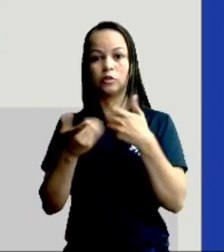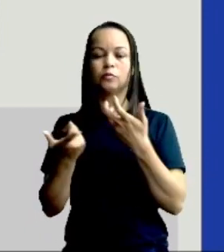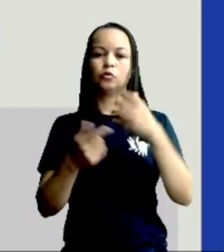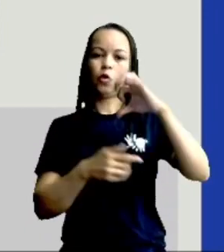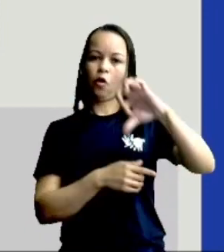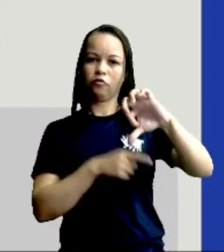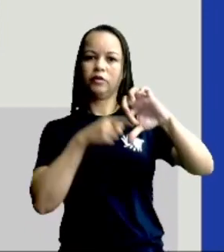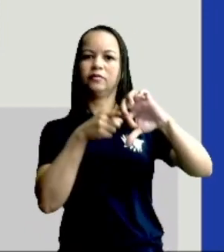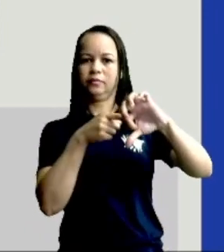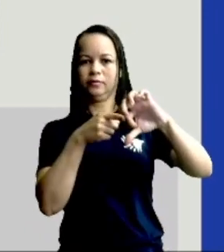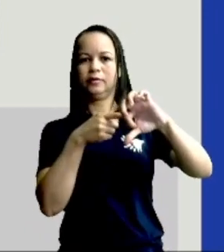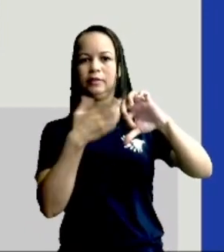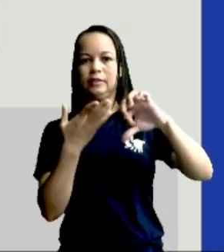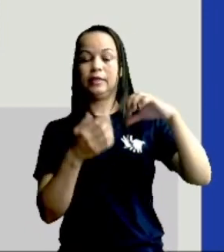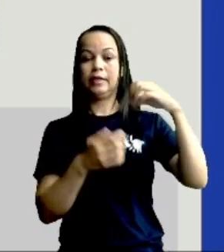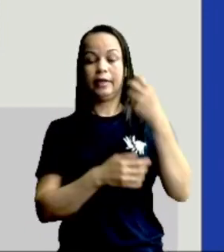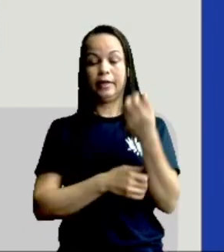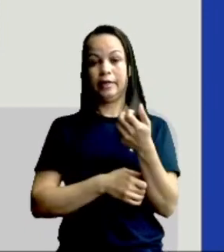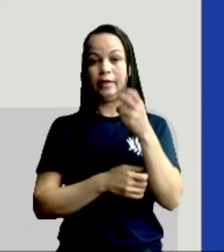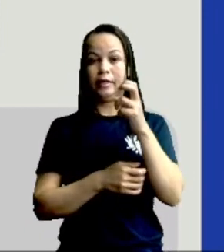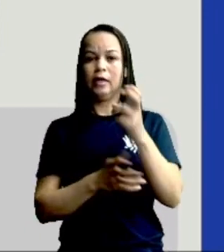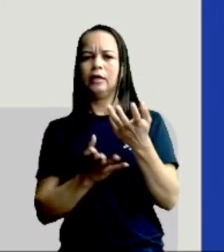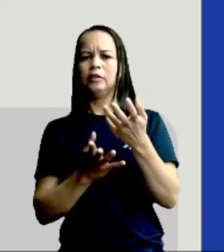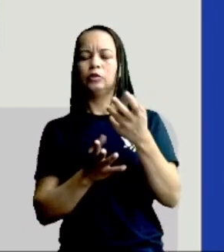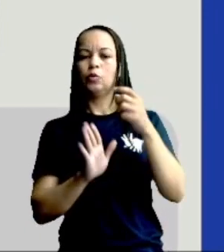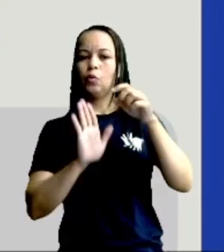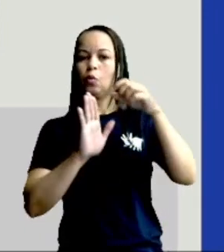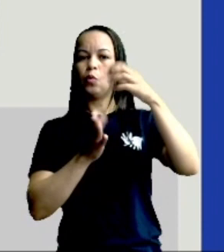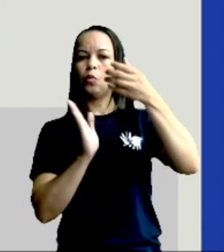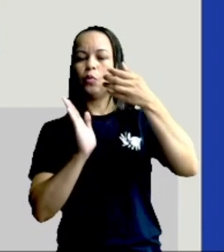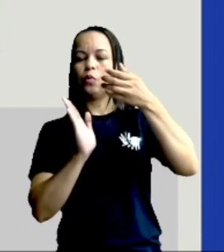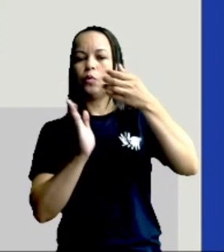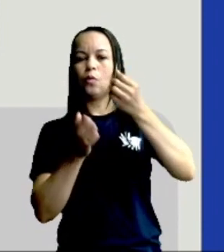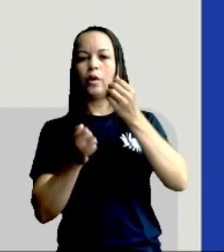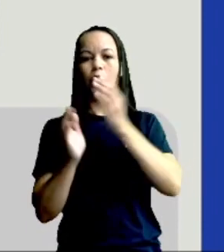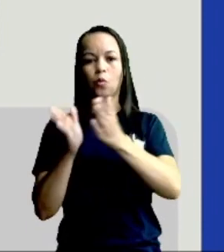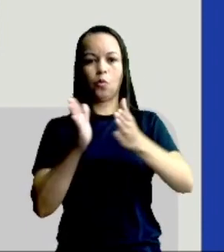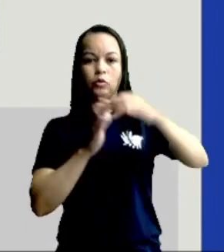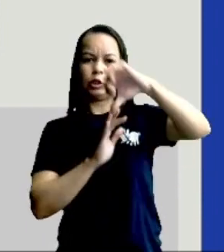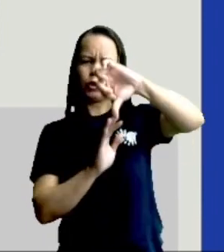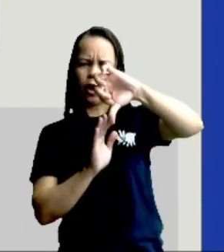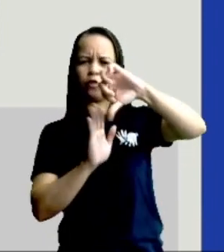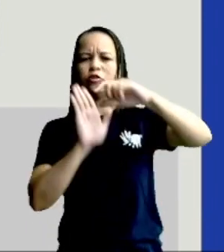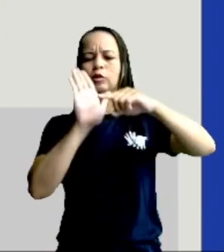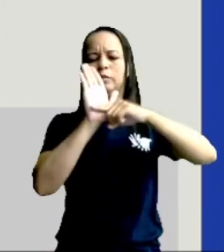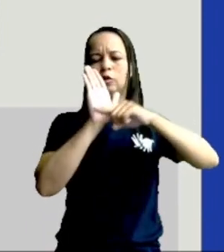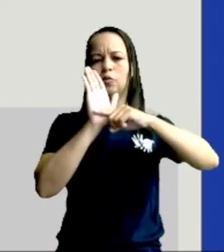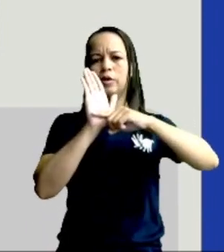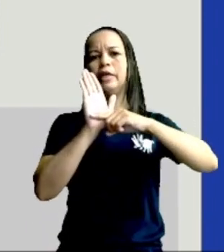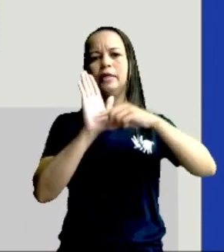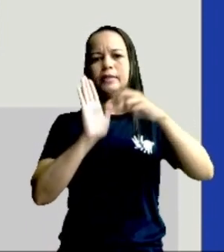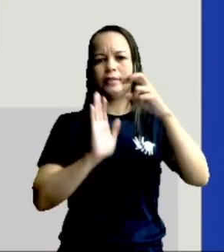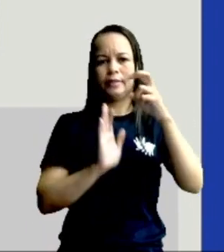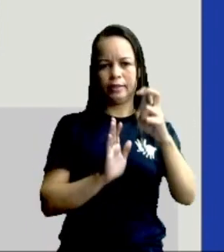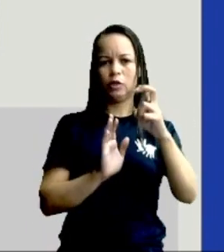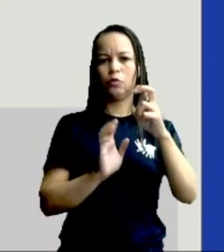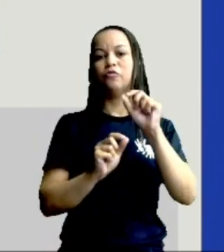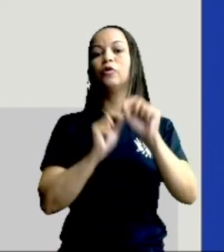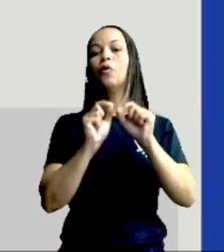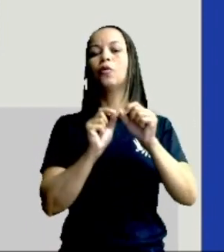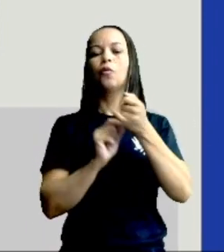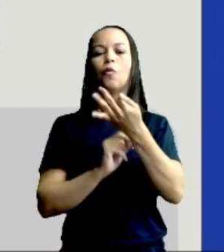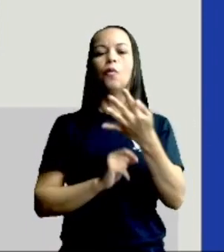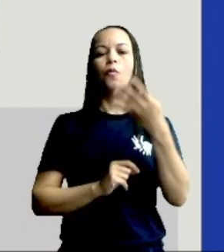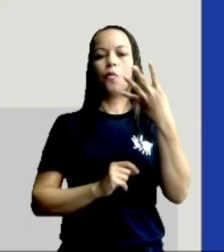9? Eu fiz uma subtração do segundo termo pelo primeiro termo. A mesma coisa eu vou fazer aqui.